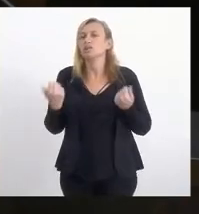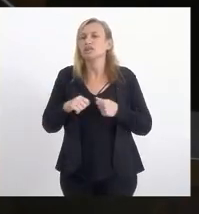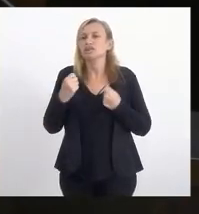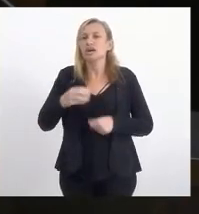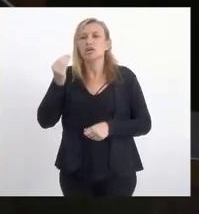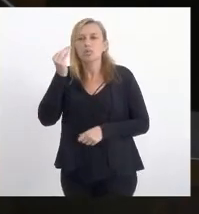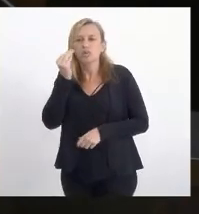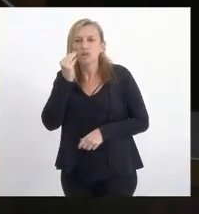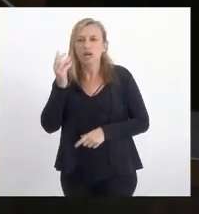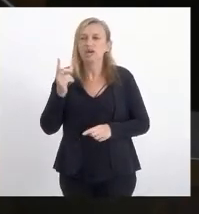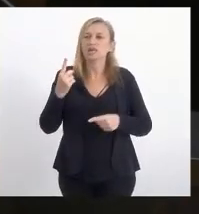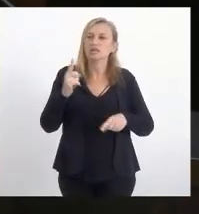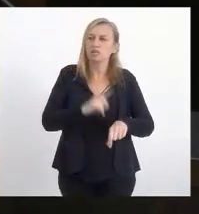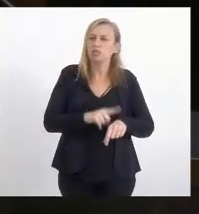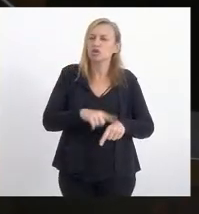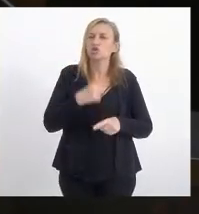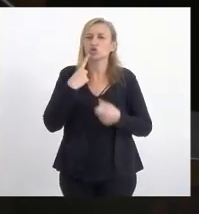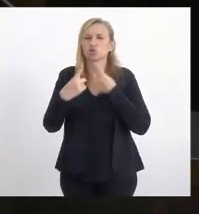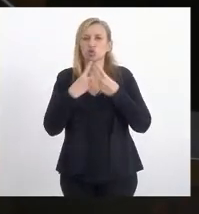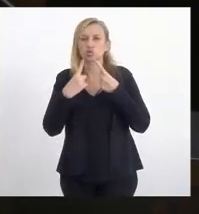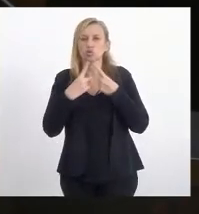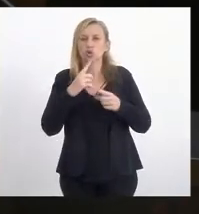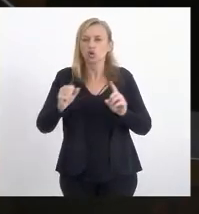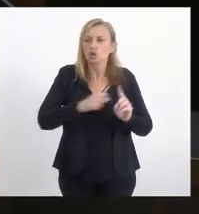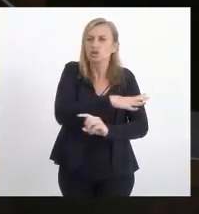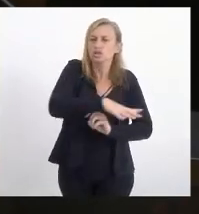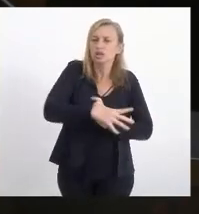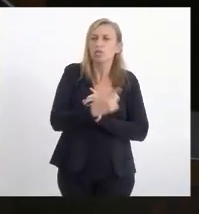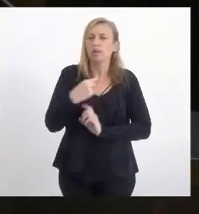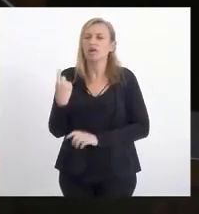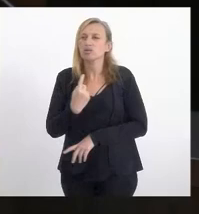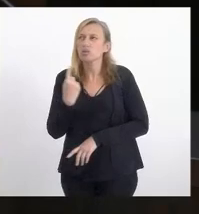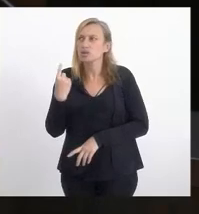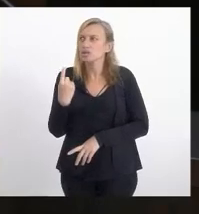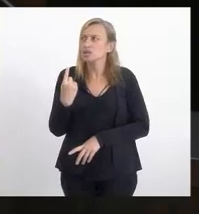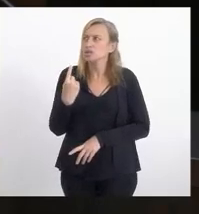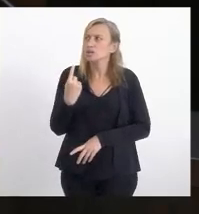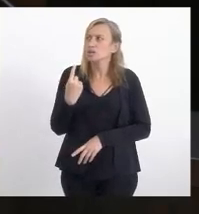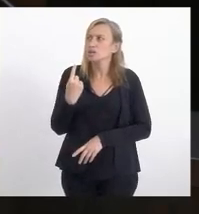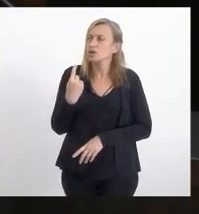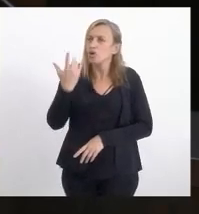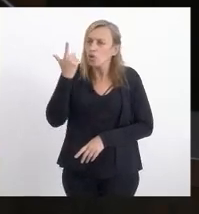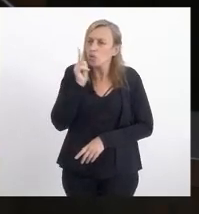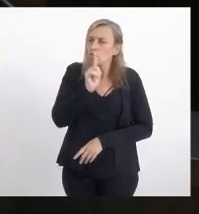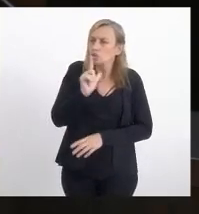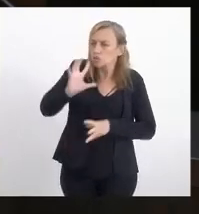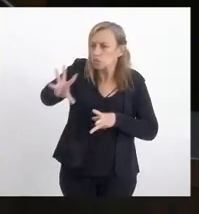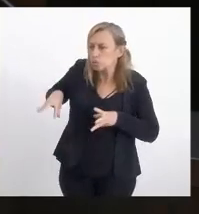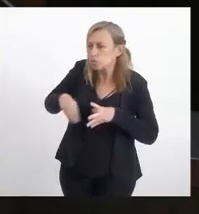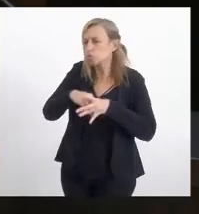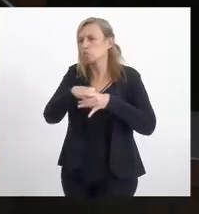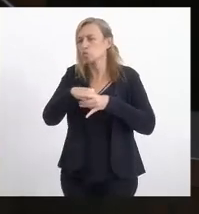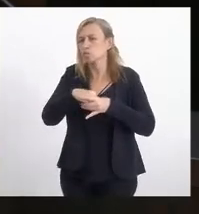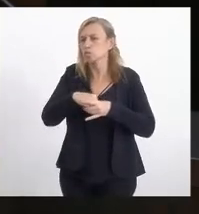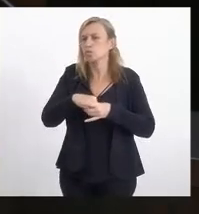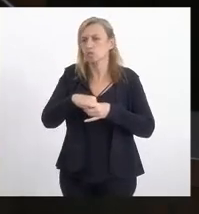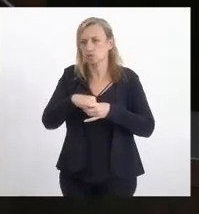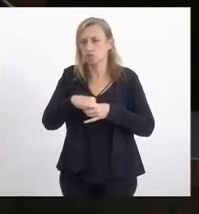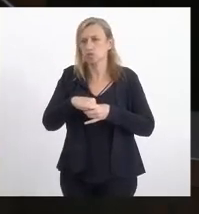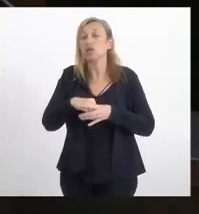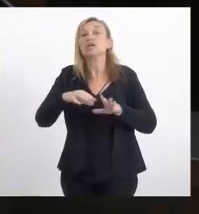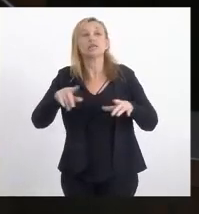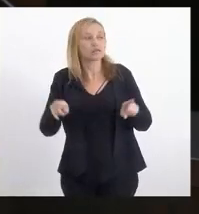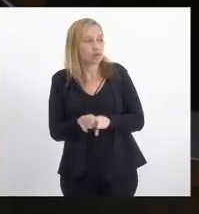aproveitar esse momento de discussão social para gente conseguir inserir aonde coubesse isso